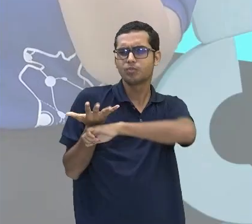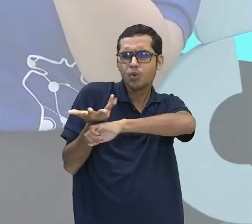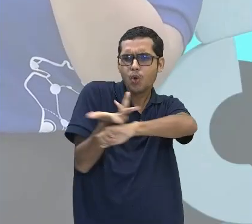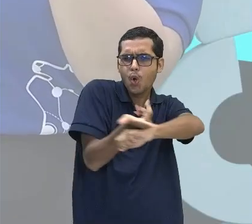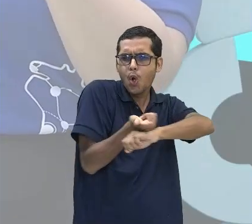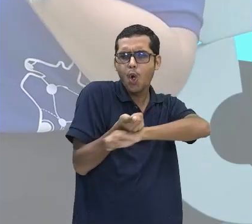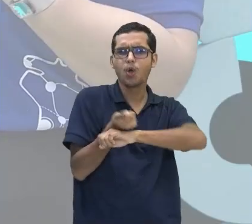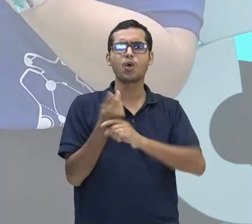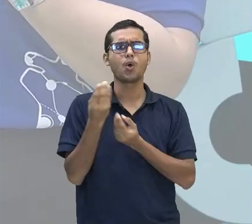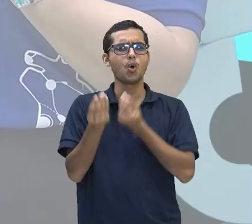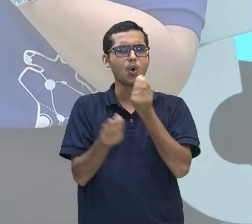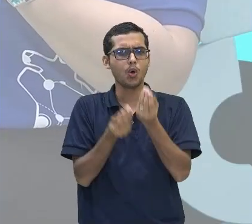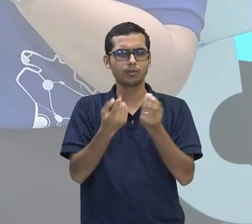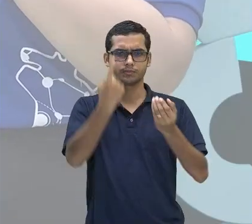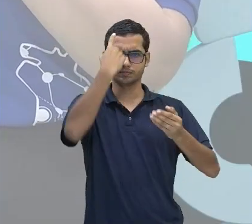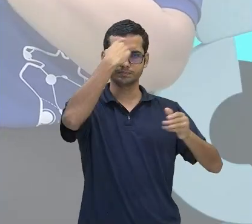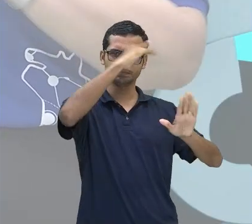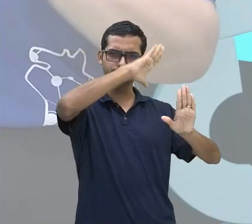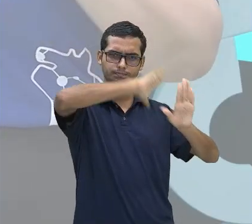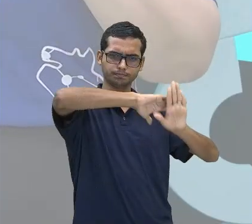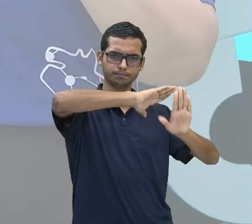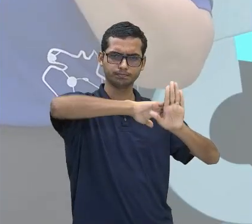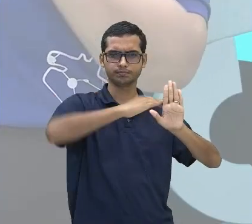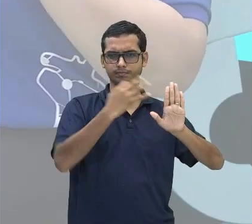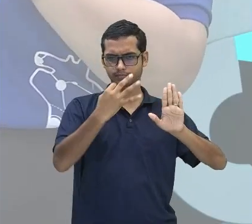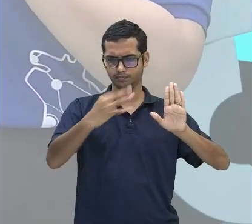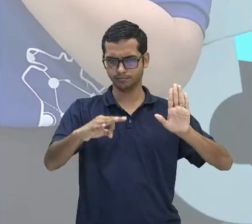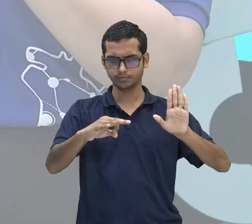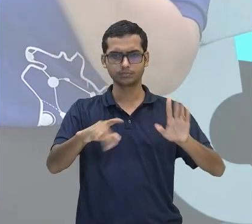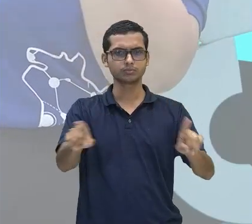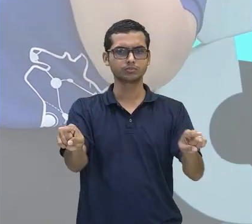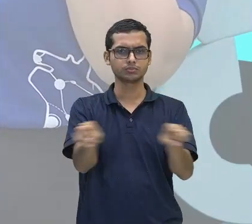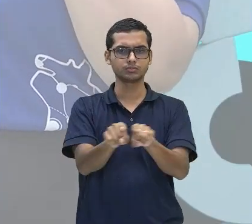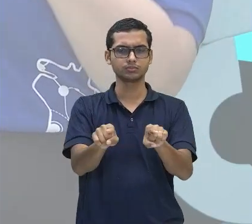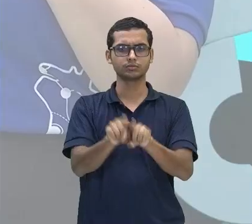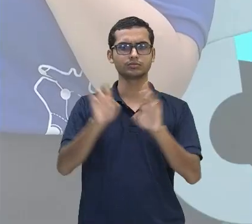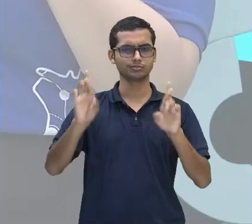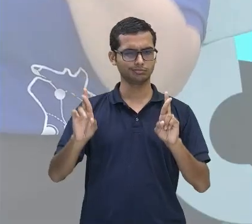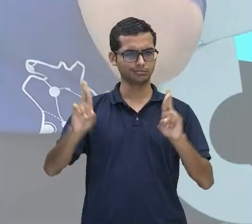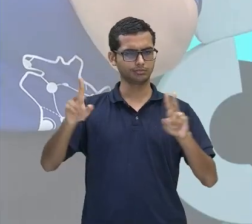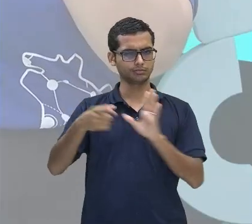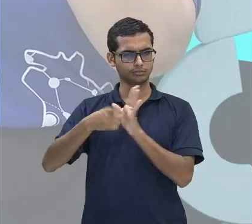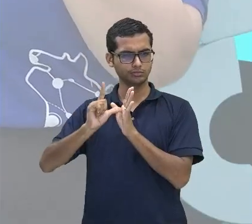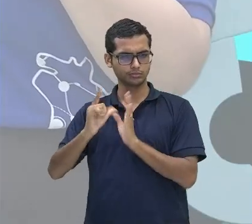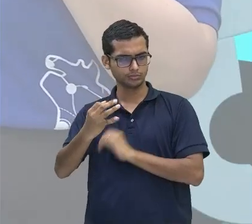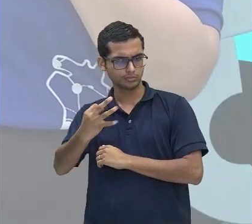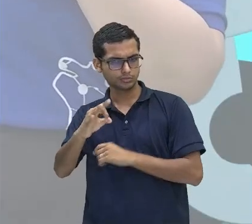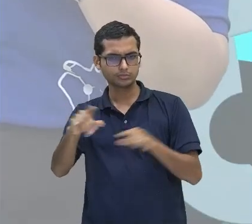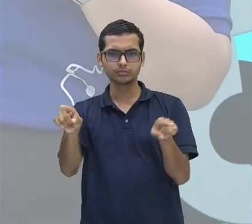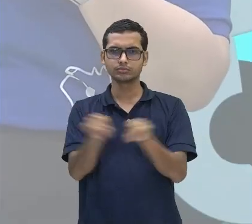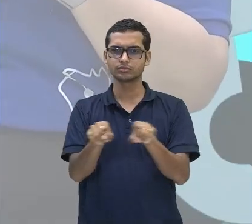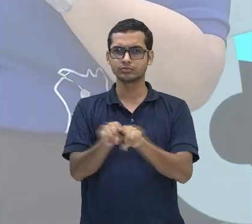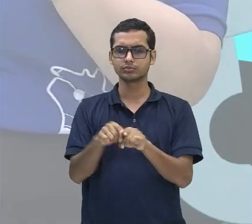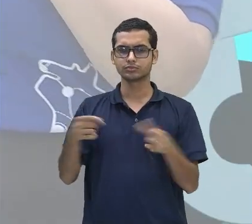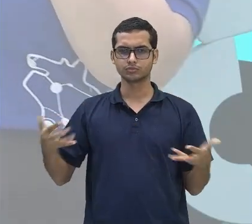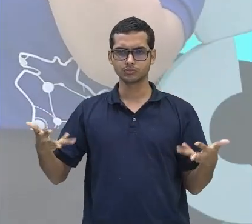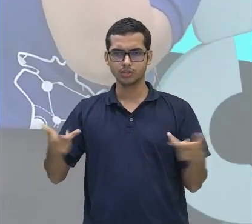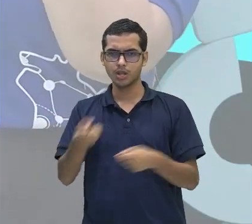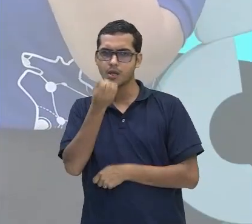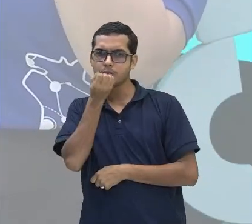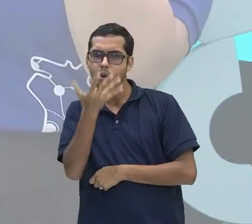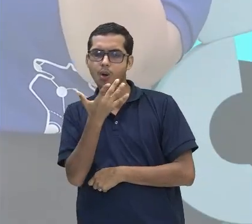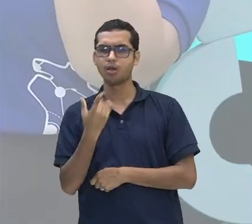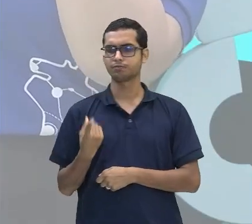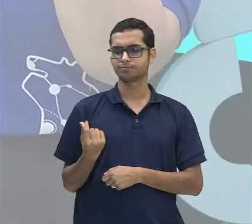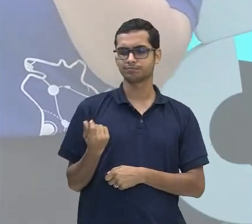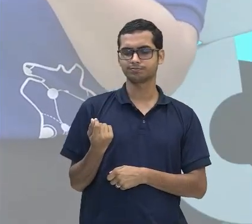mais subjetivo. Foge do que a gente viu no primeiro momento, que era mais objetivo, boa qualidade e melhor preço. Aqui